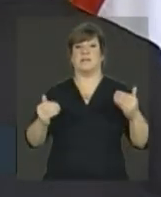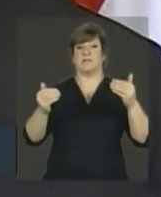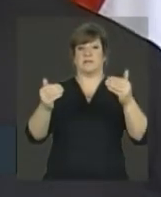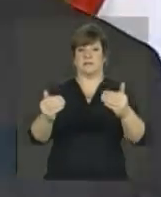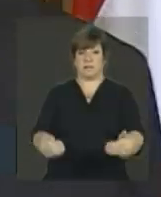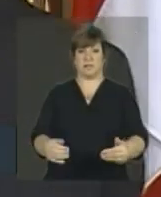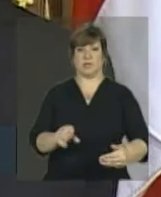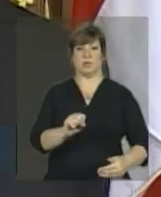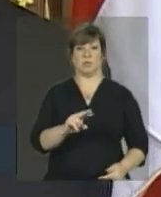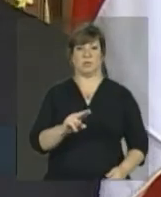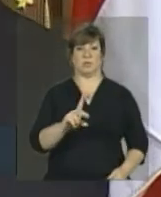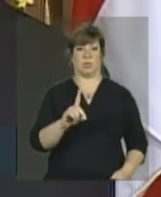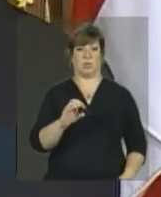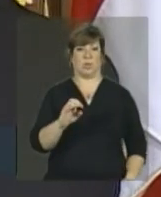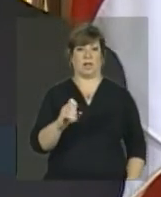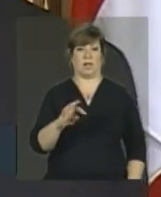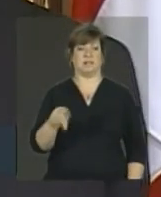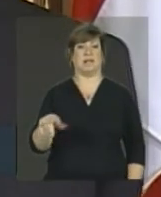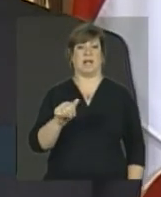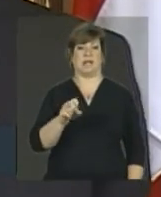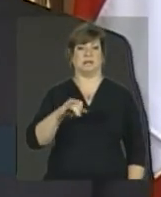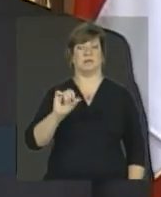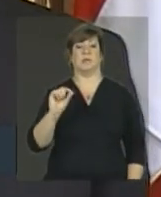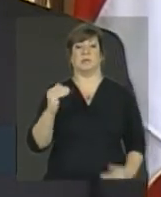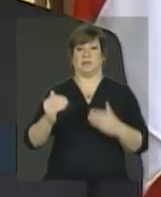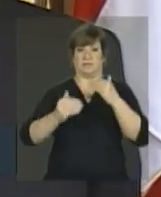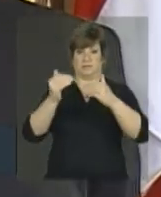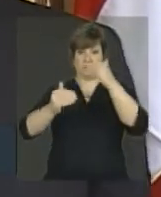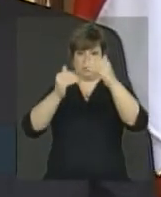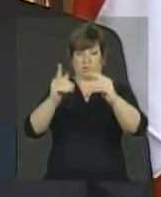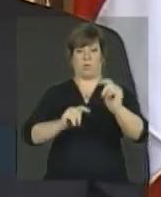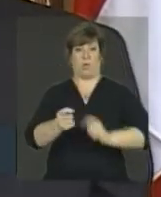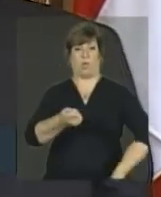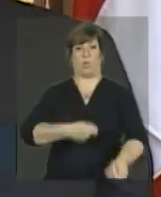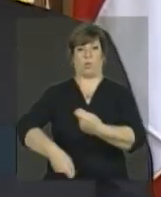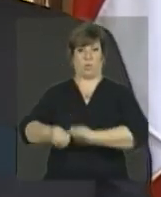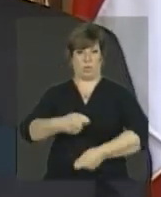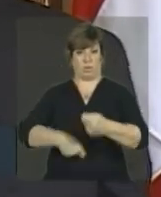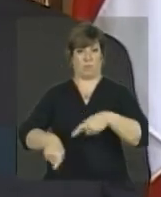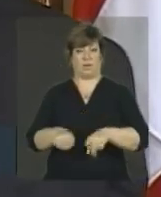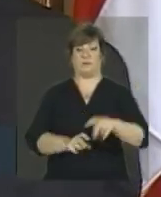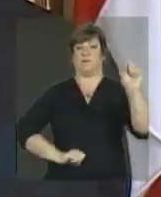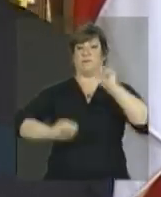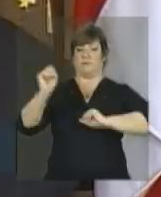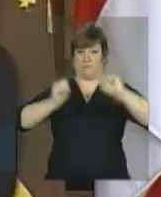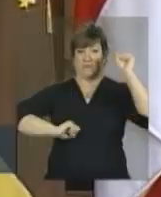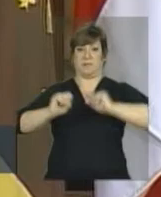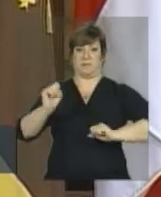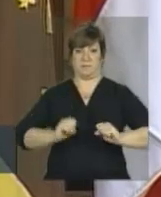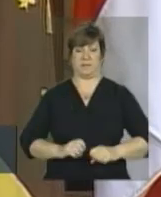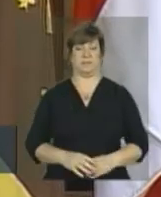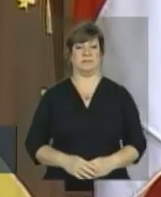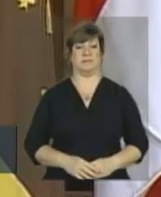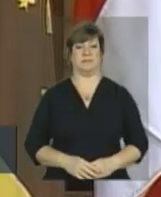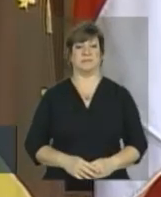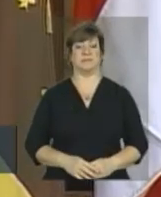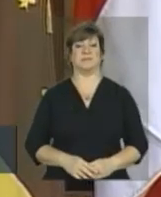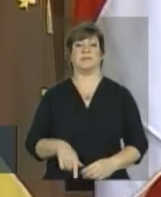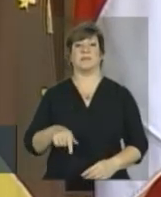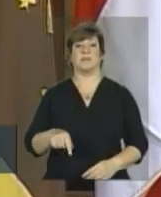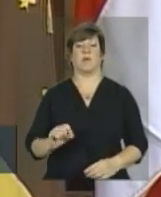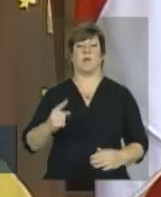do sudoeste da Ásia em desenvolvimento econômico e industrial. O